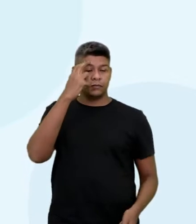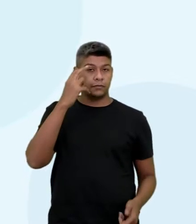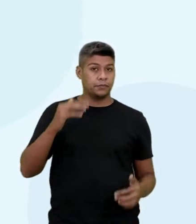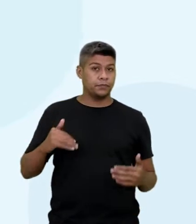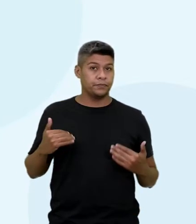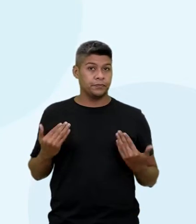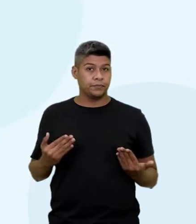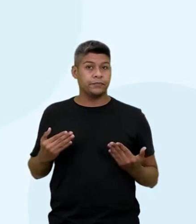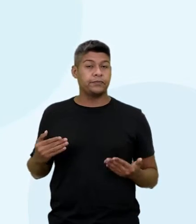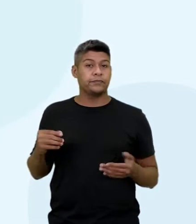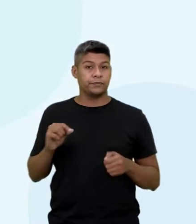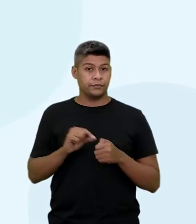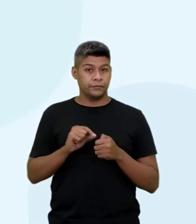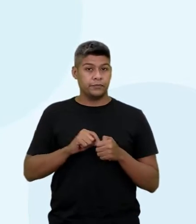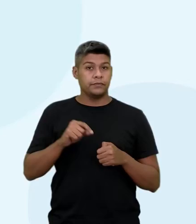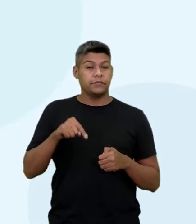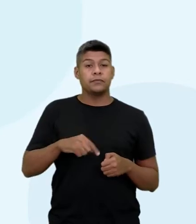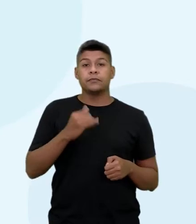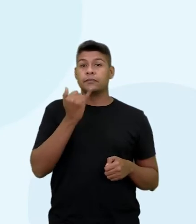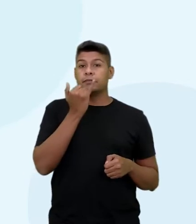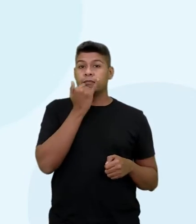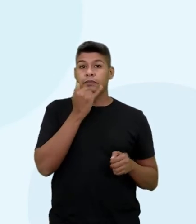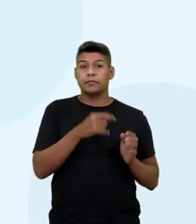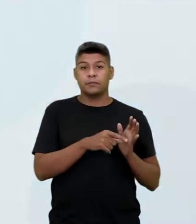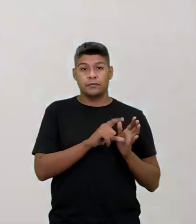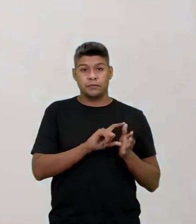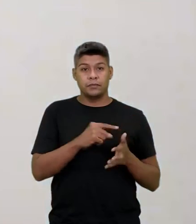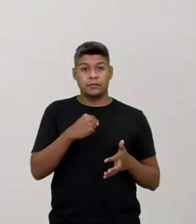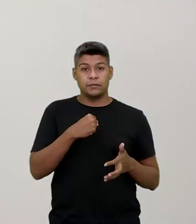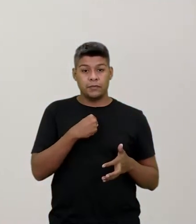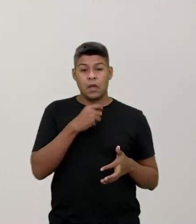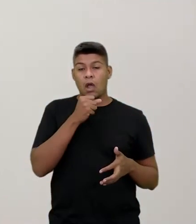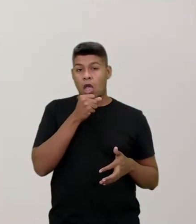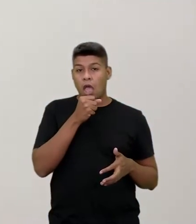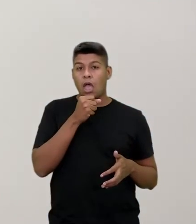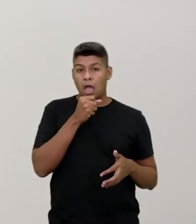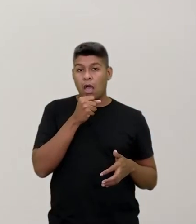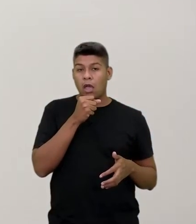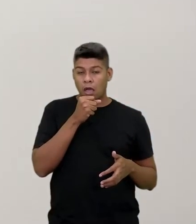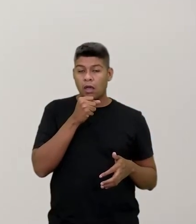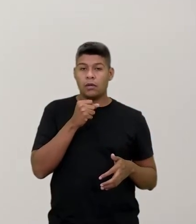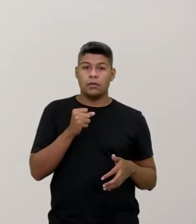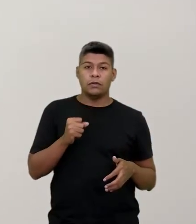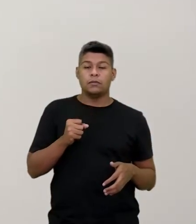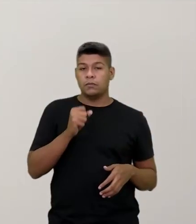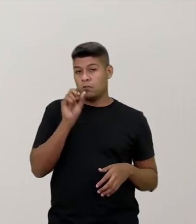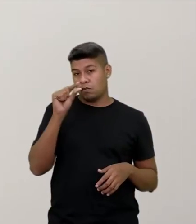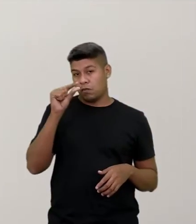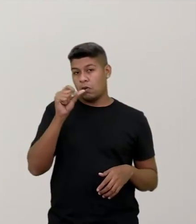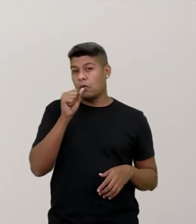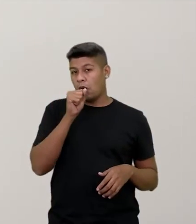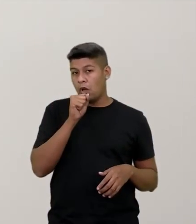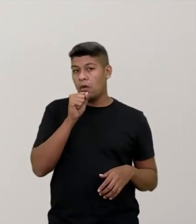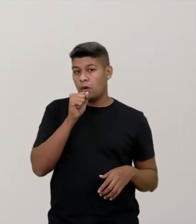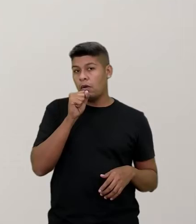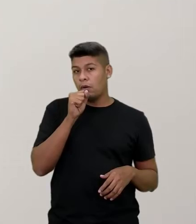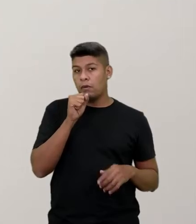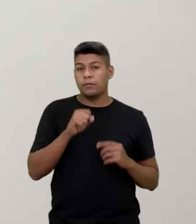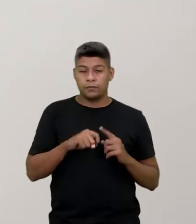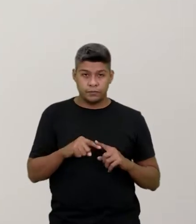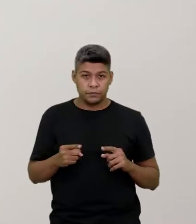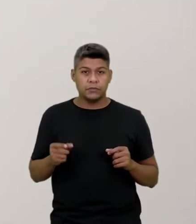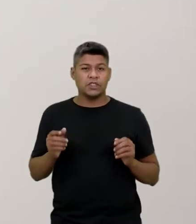que eu vou fazer aqui, tá? Só vou me desculpar de antemão porque eu ainda estou com um pigarro, estou com um pouquinho de tosse, mas já estou